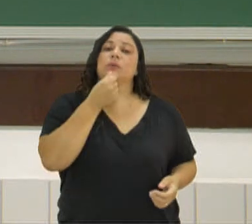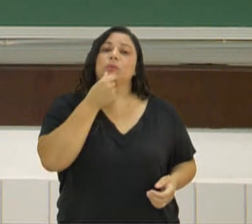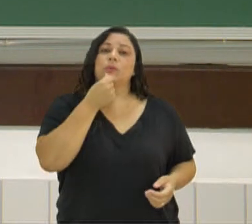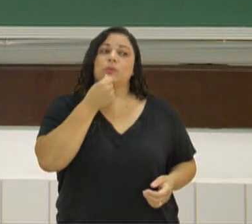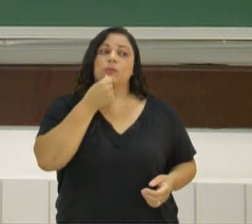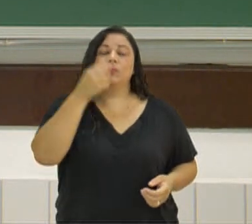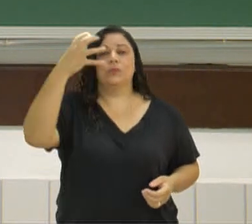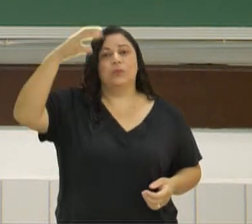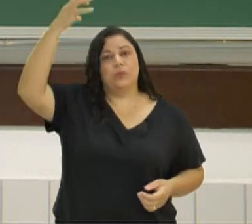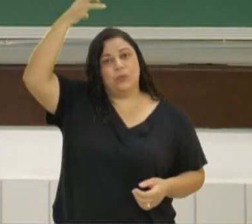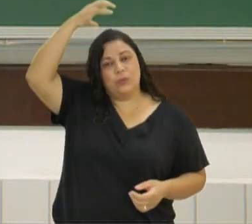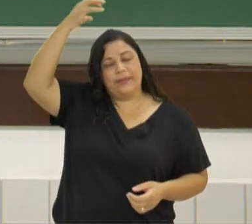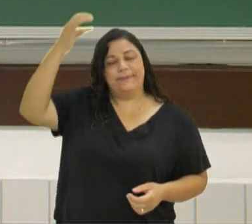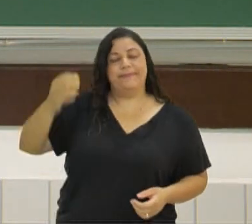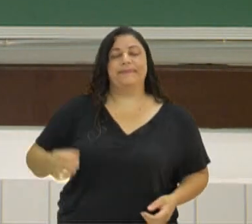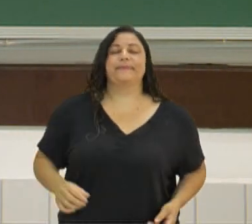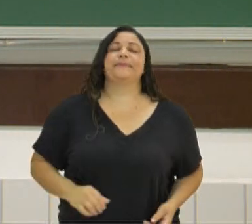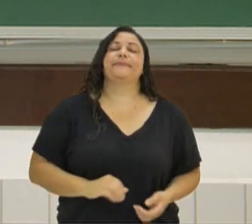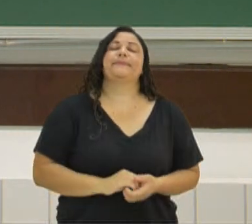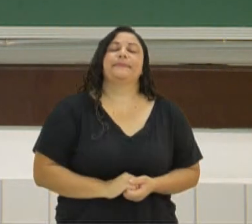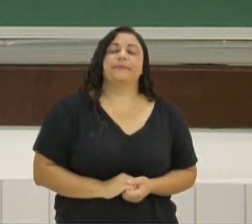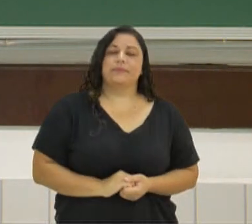e a peça mais importante, o rei.